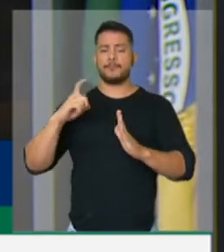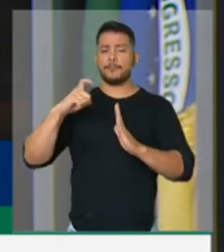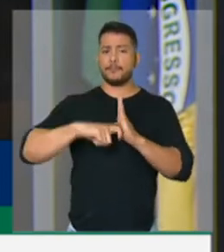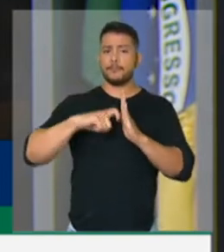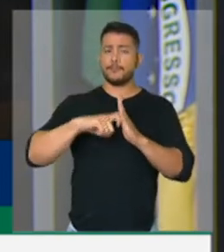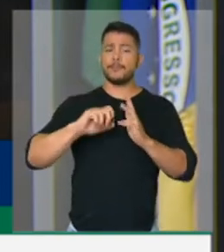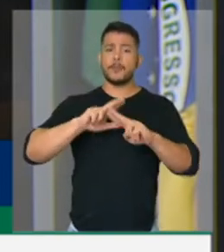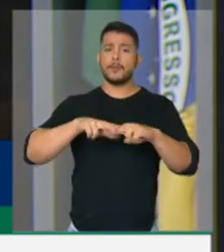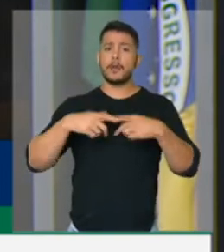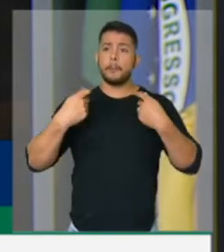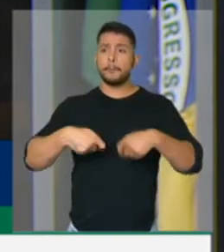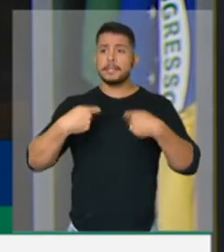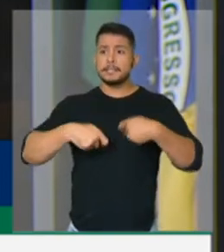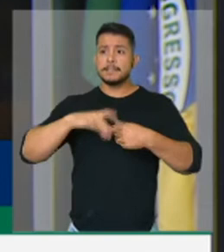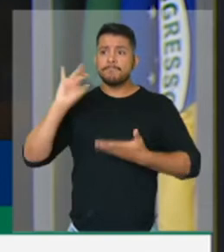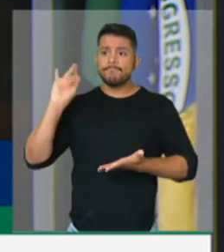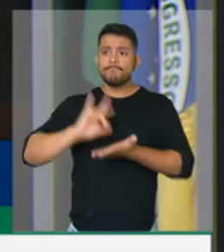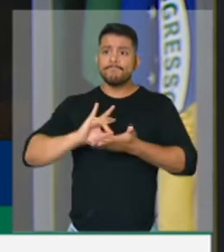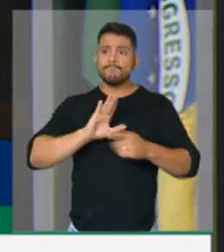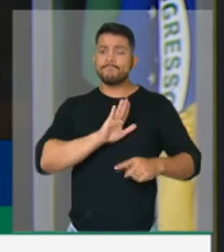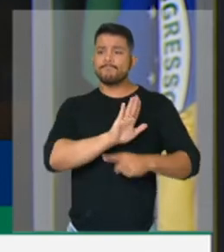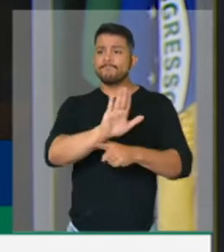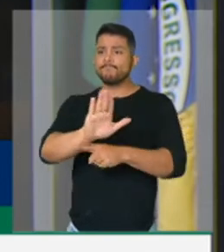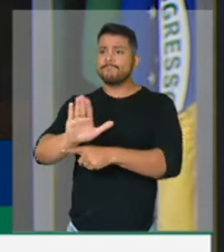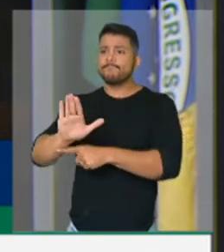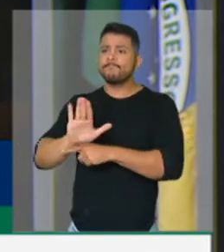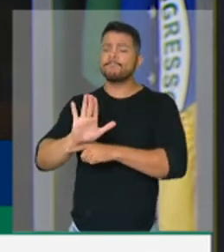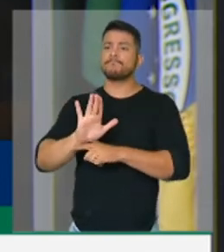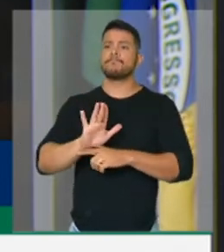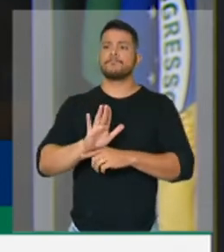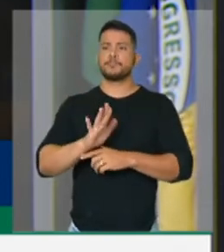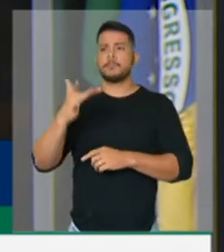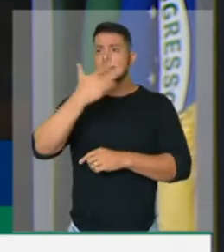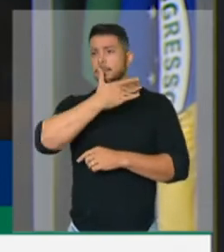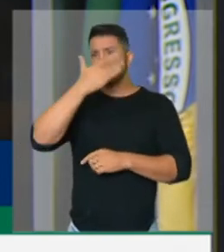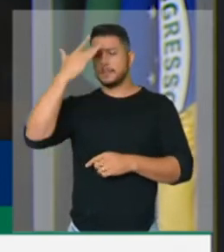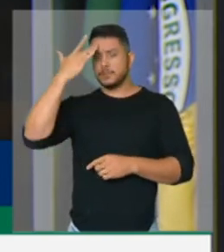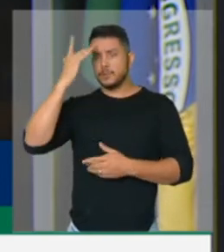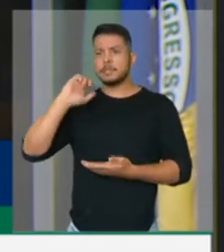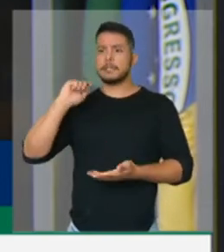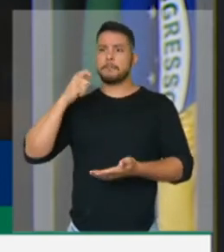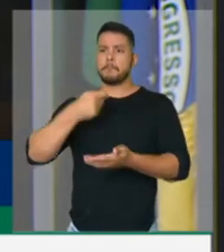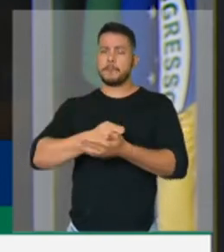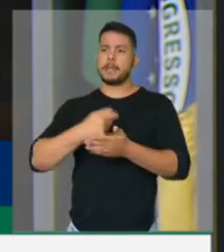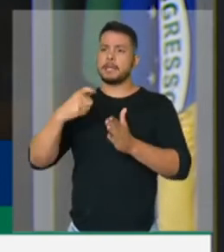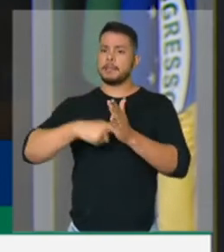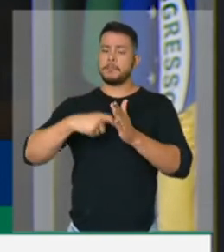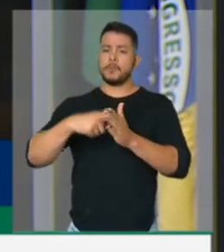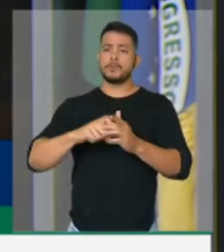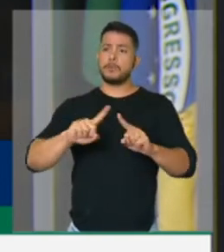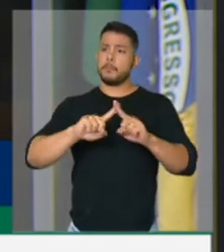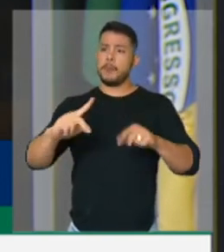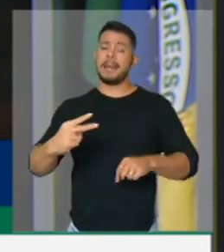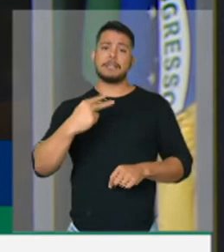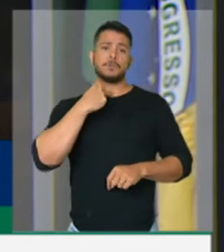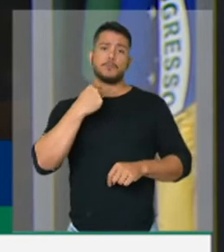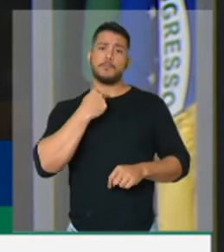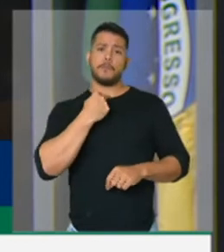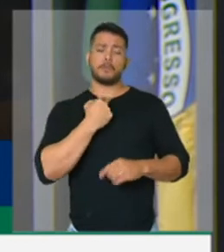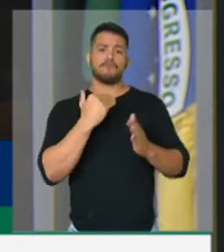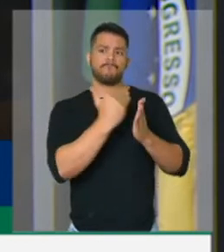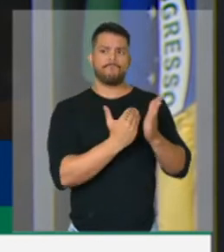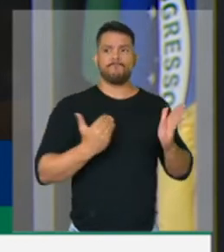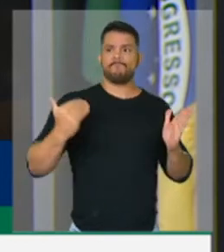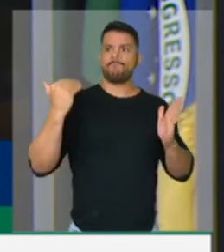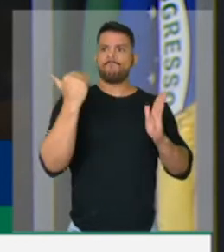traga benefícios reais para os contribuintes, sem onerar injustamente o